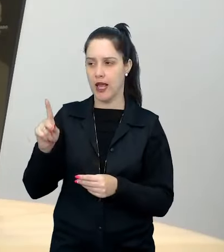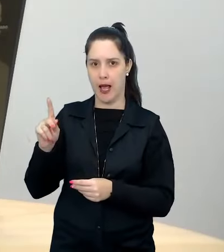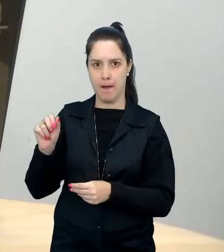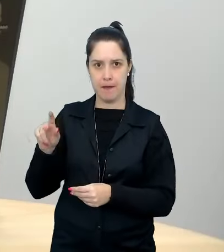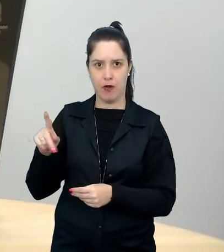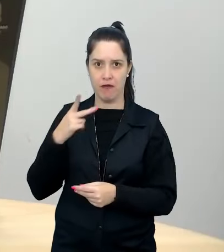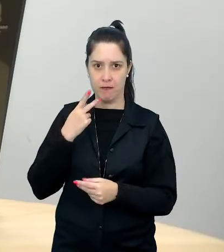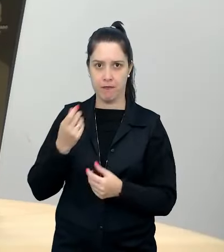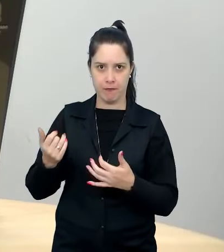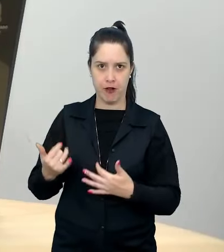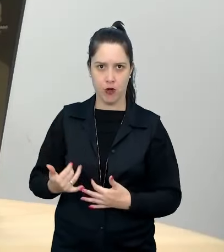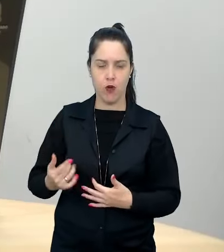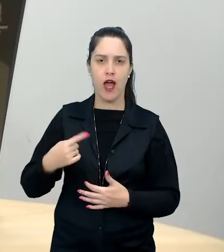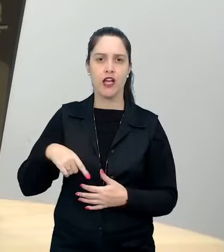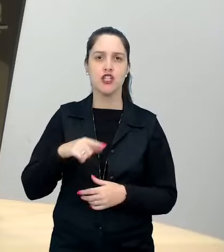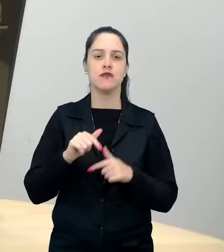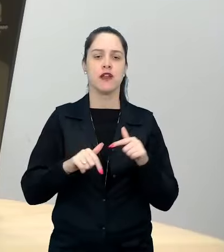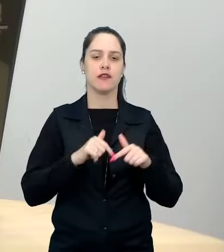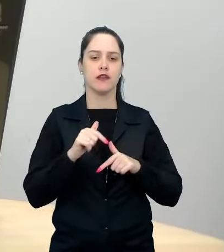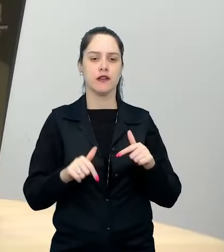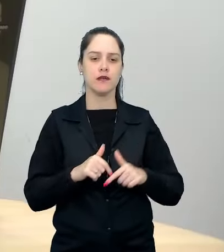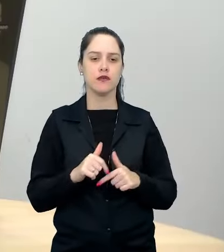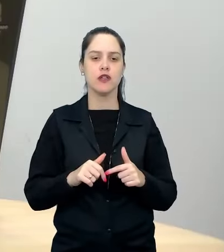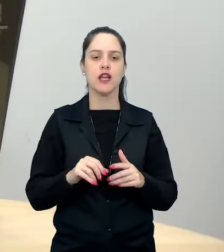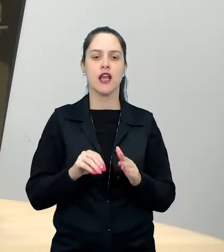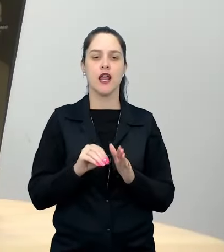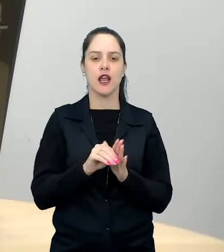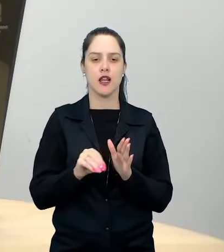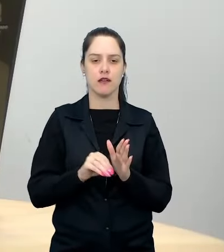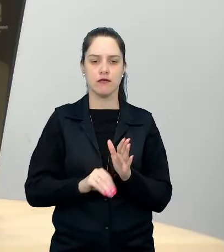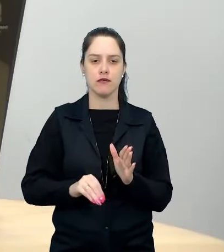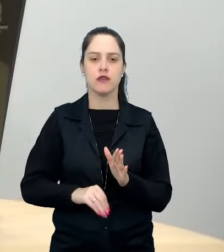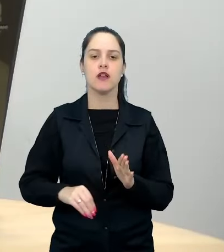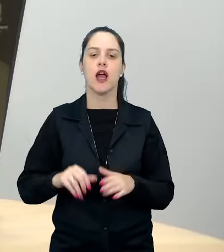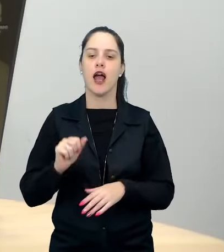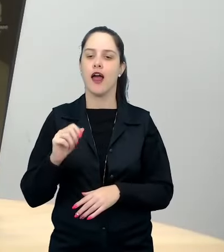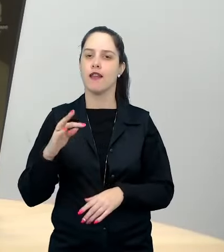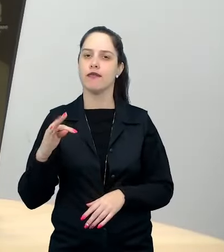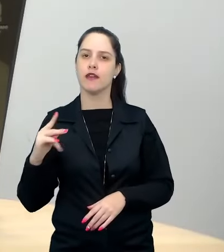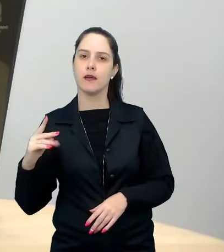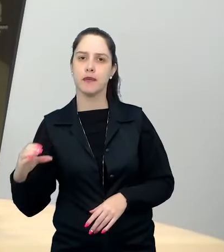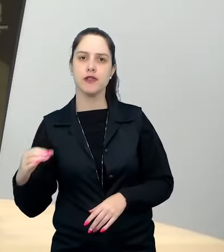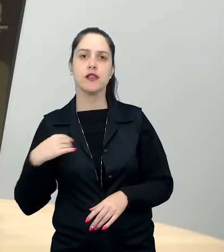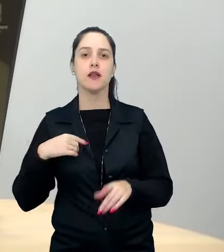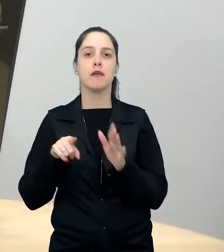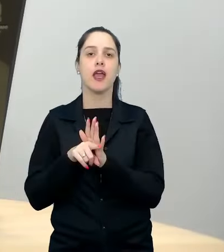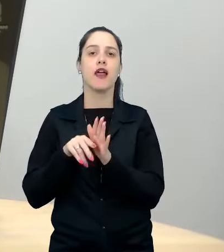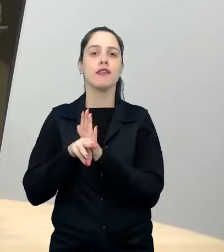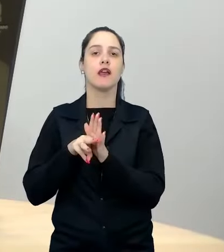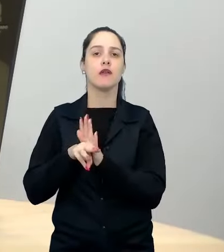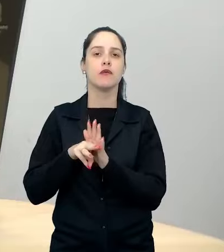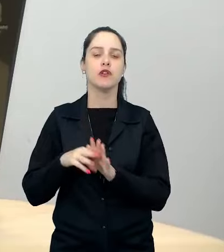trazendo, a gente vai trabalhar aqui na EFAP com vocês, nas ATPCs, as metodologias ativas. Então, no primeiro